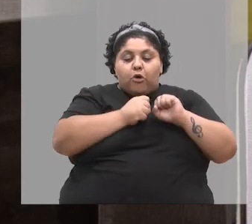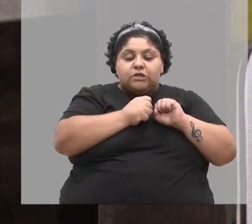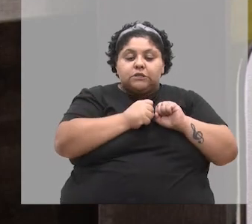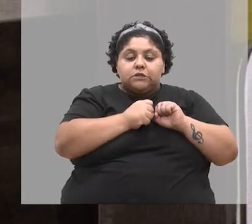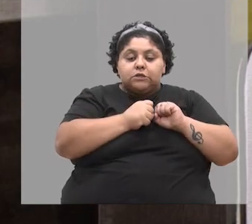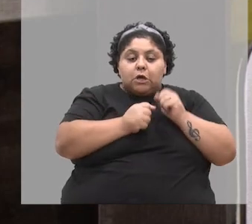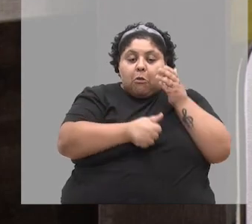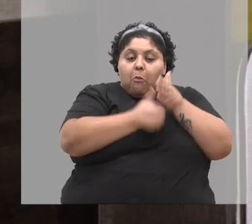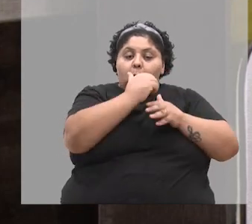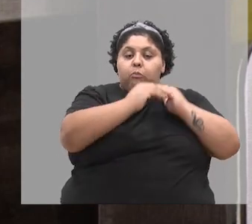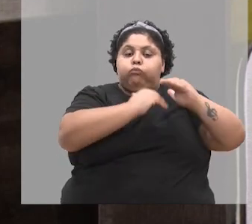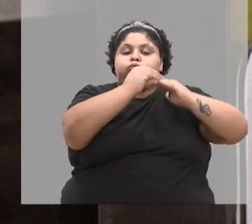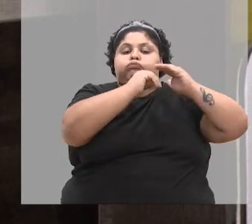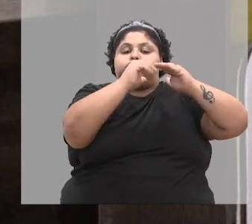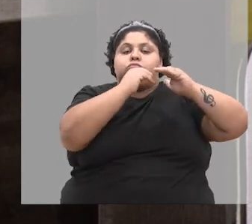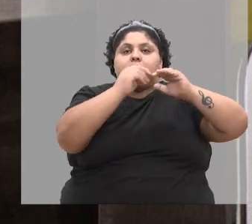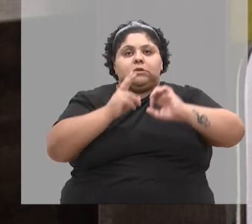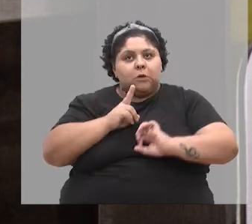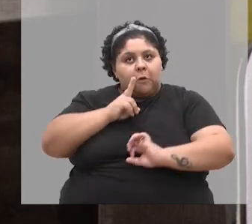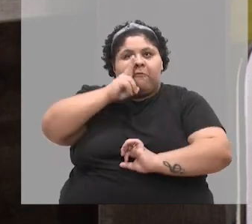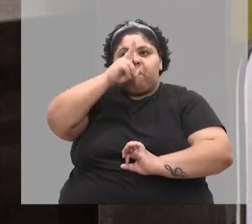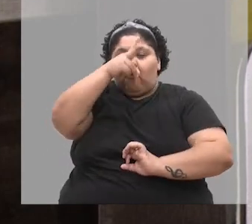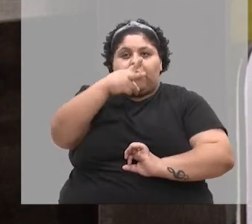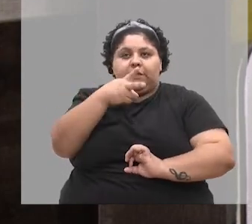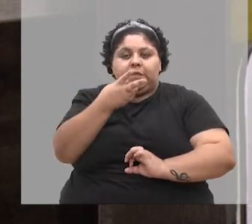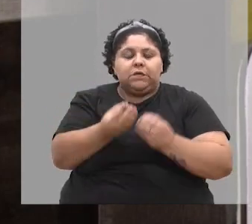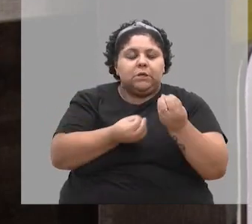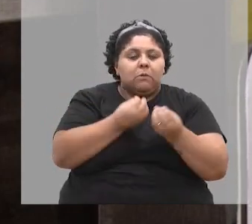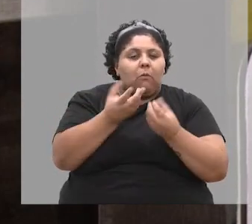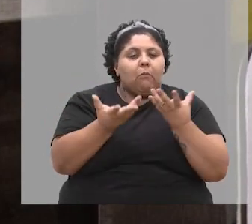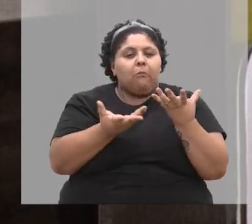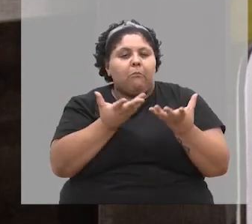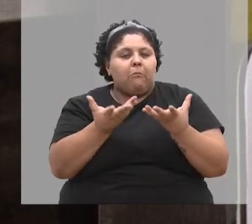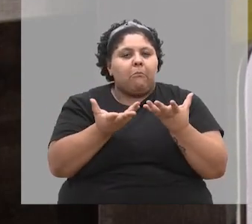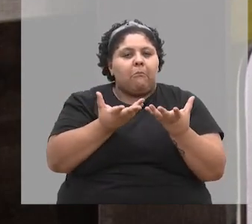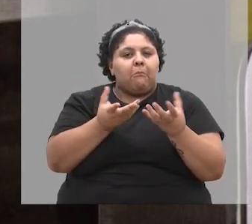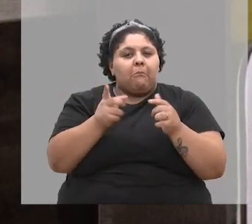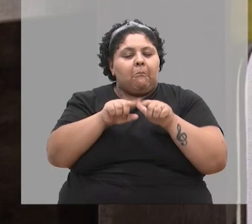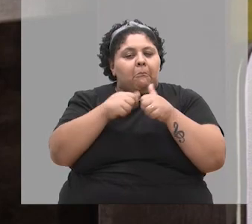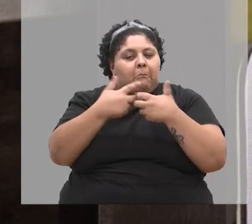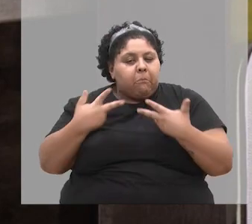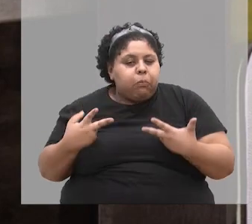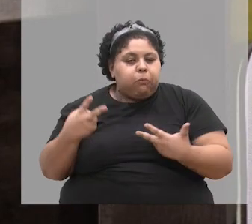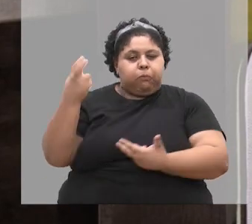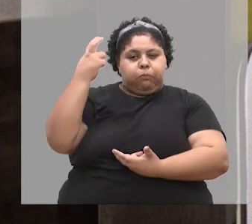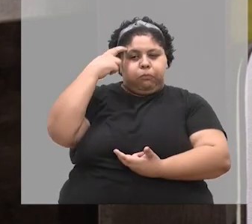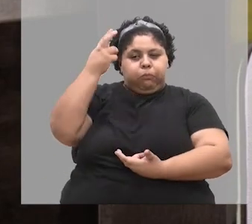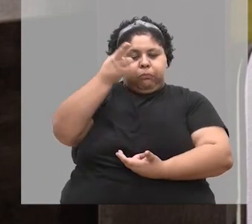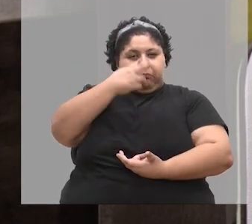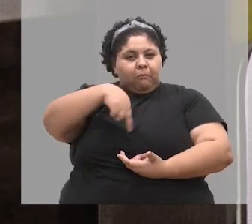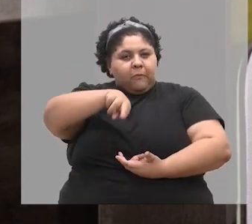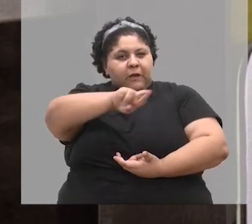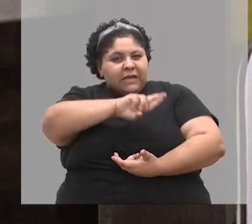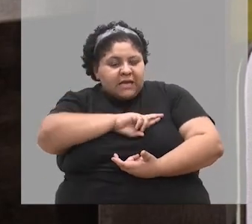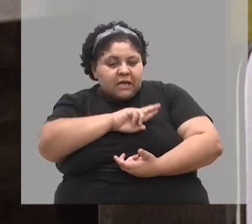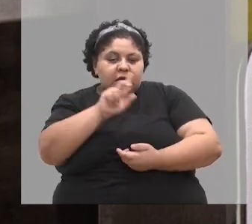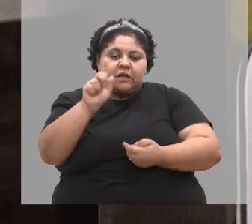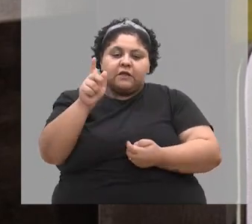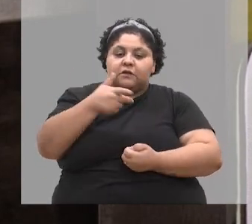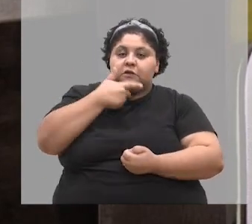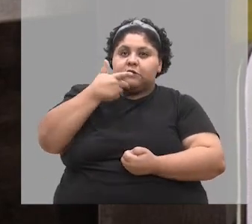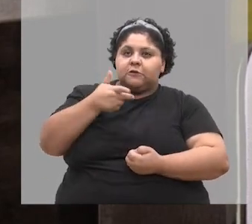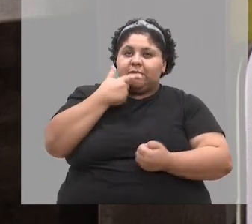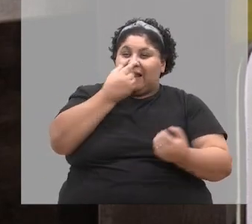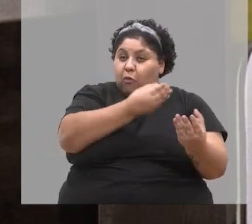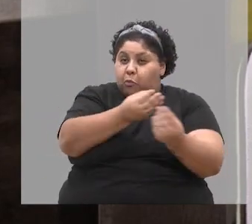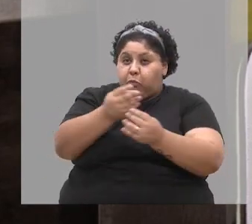gente possibilite, então, o crescimento e o fortalecimento deles enquanto atividade cultural, religiosa,